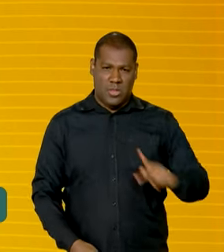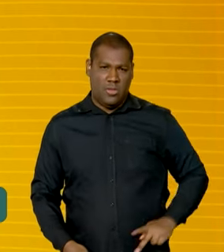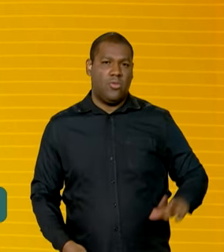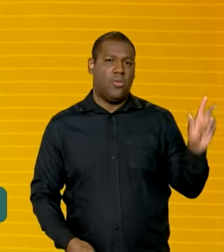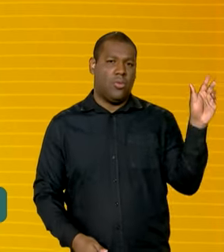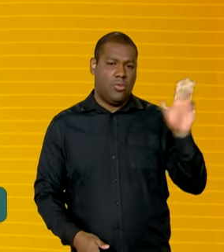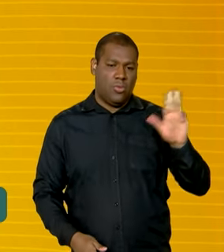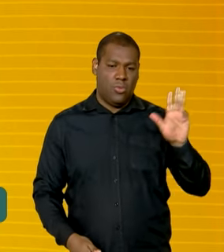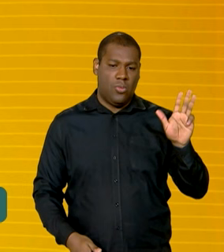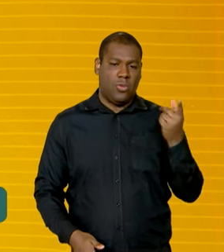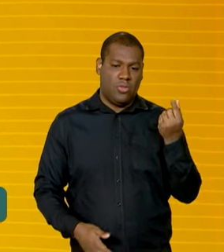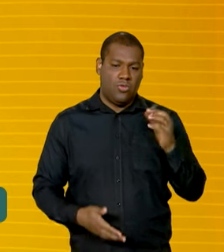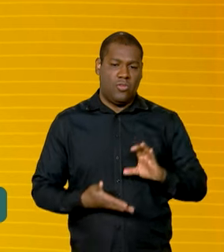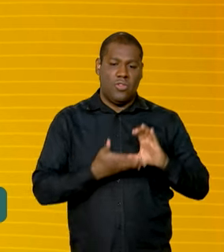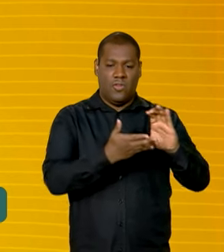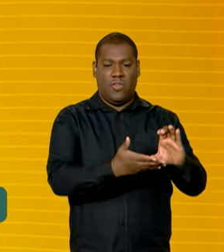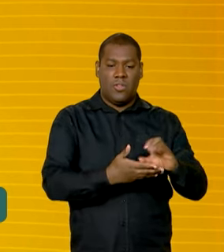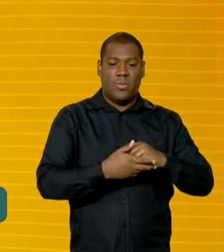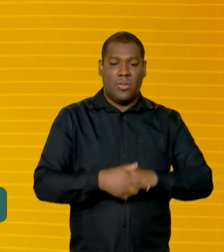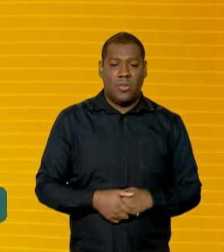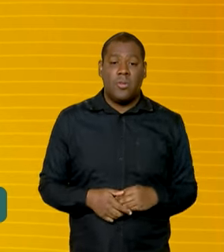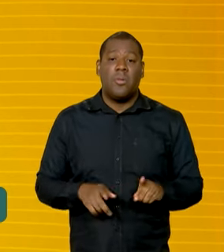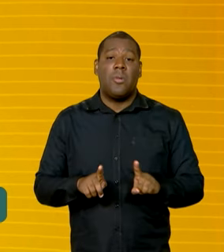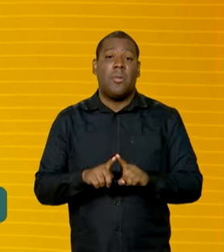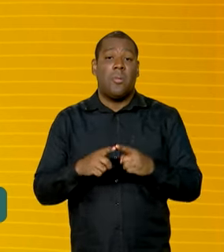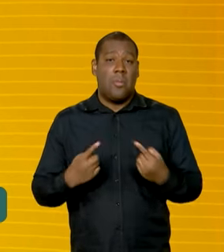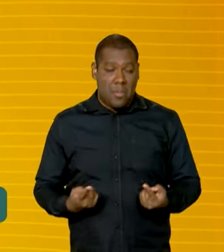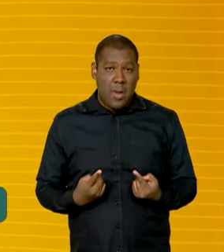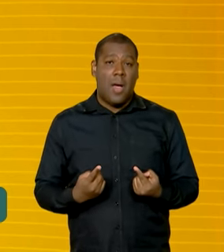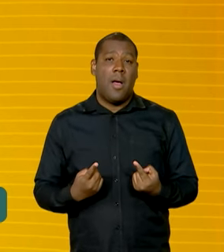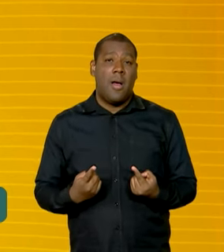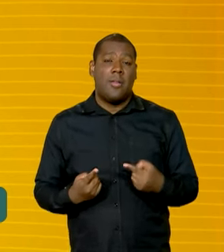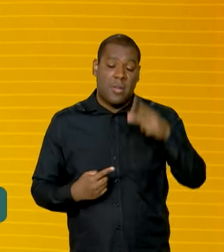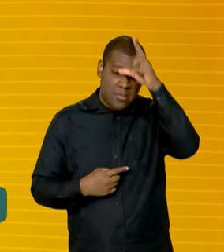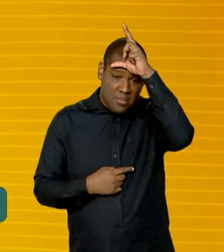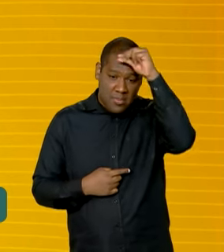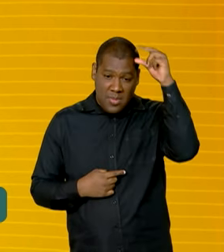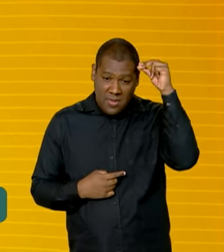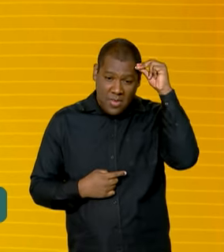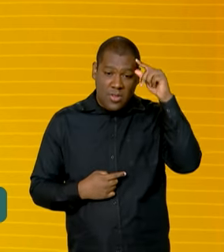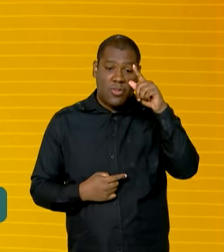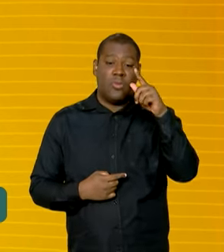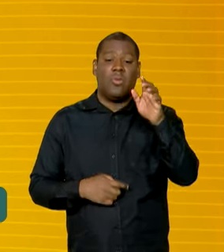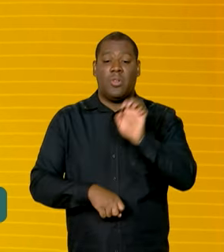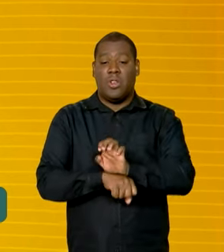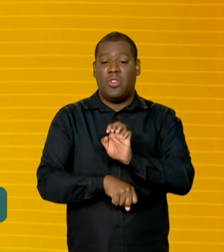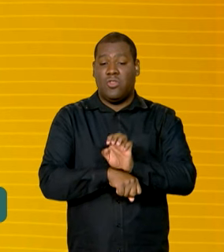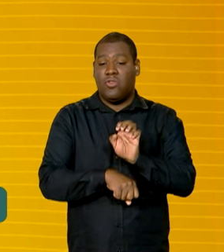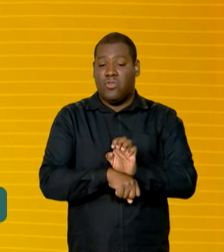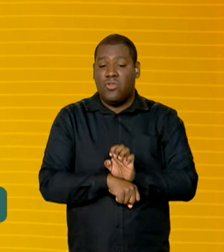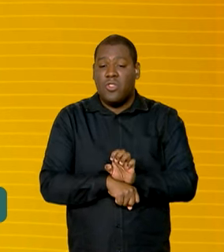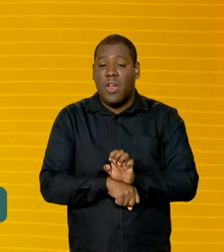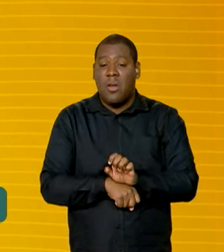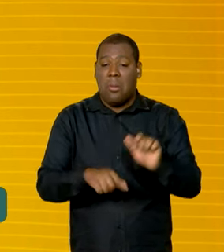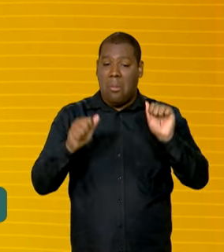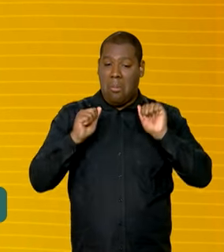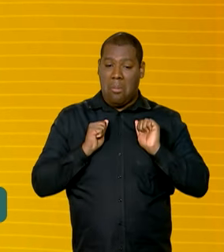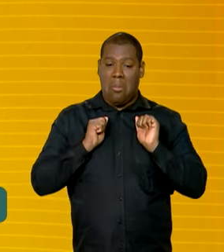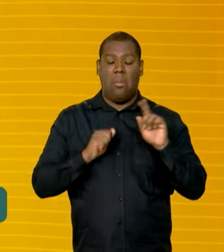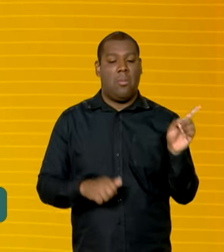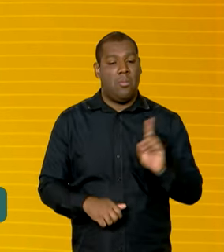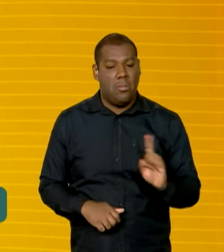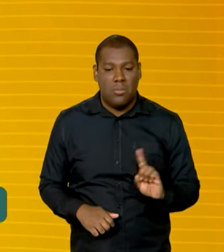fez, se o Estado e as prefeituras são lentos para gastar. Então, nós precisamos que a Câmara, o Senado aprovem, o Tribunal de